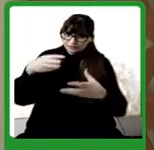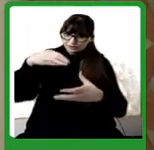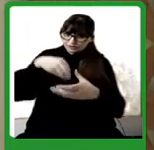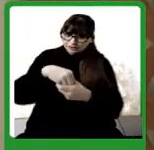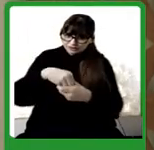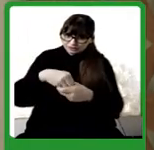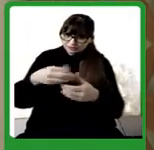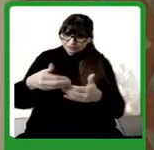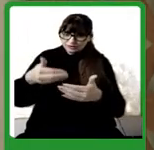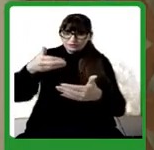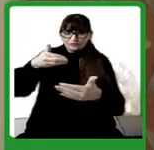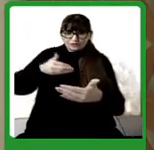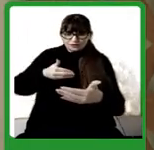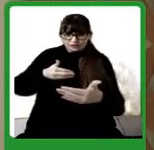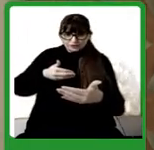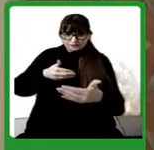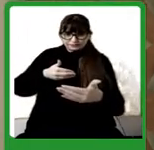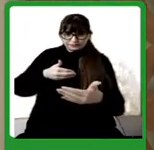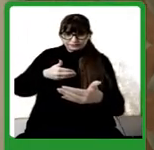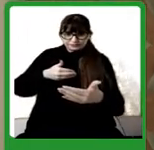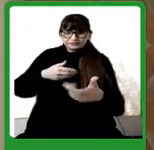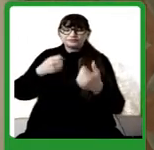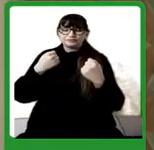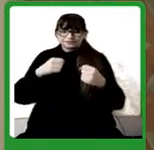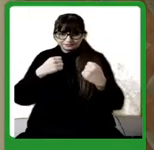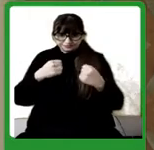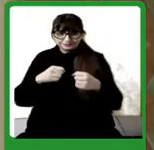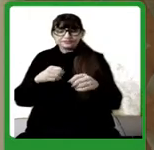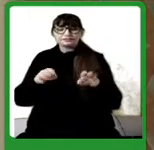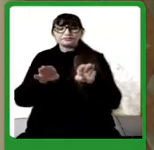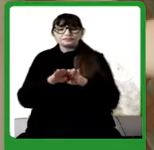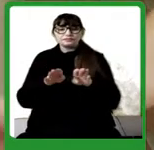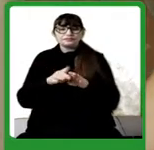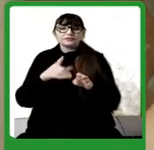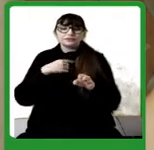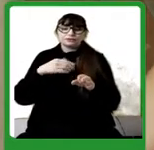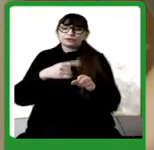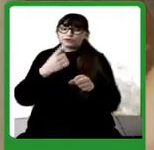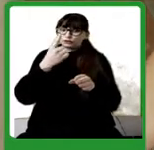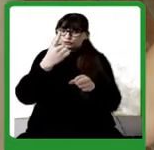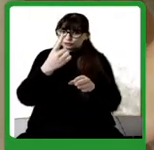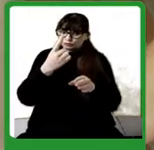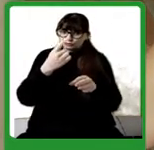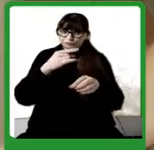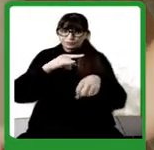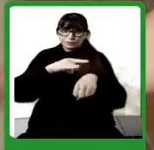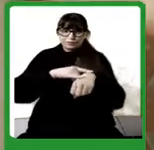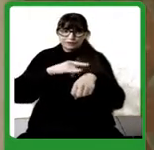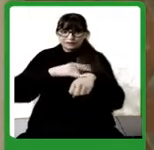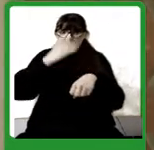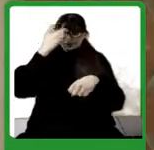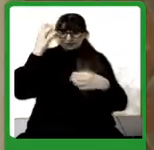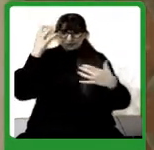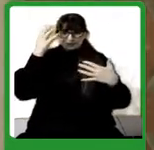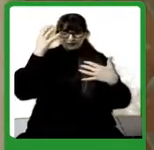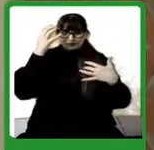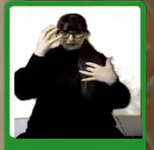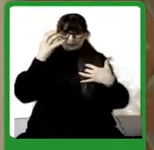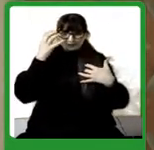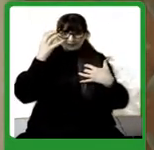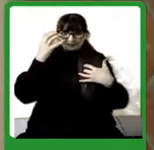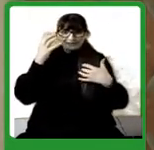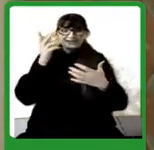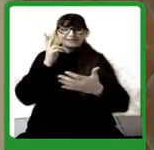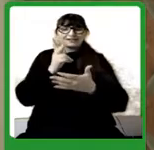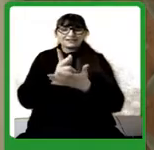Tem? Tem que ter dois chinelos sempre. E tem que ter mais um que está no banheiro para todo mundo tomar banho. Que é o chinelo que ele era de dentro de